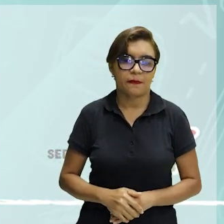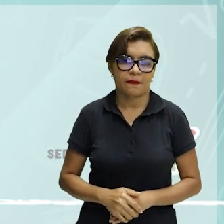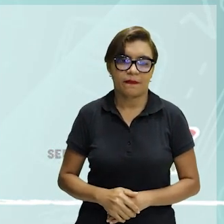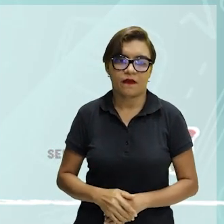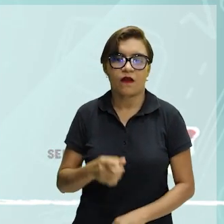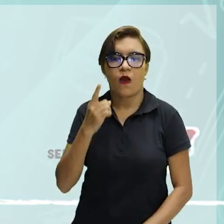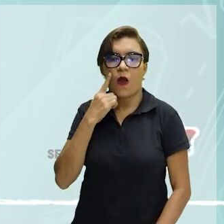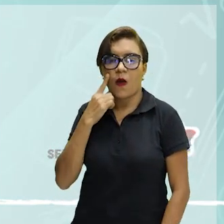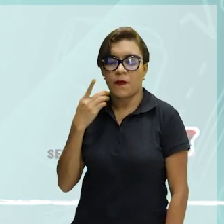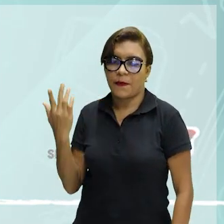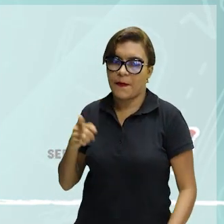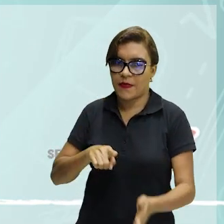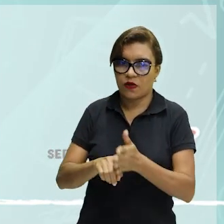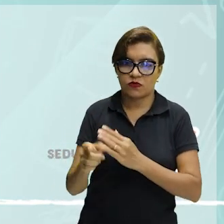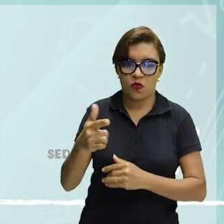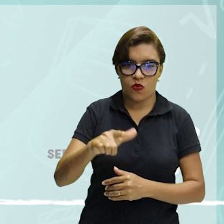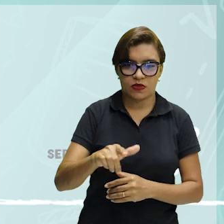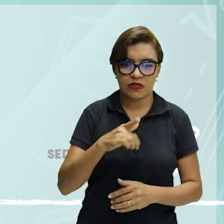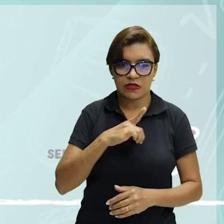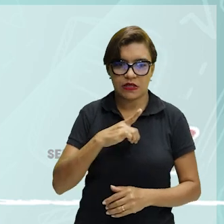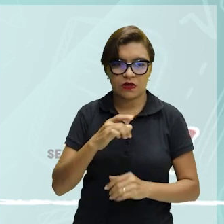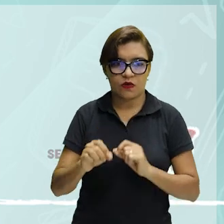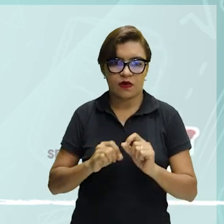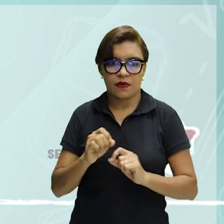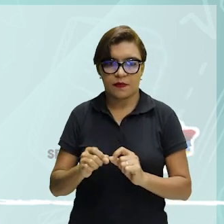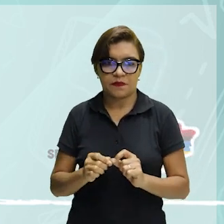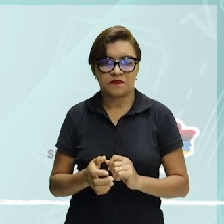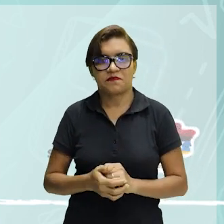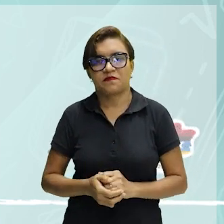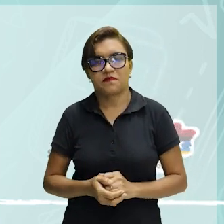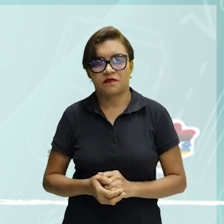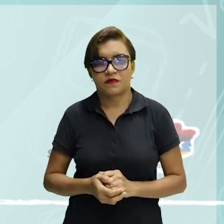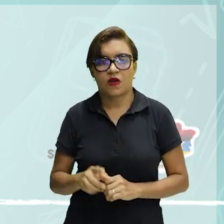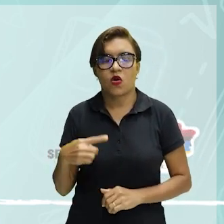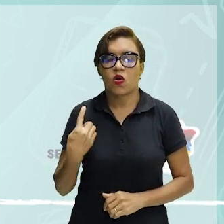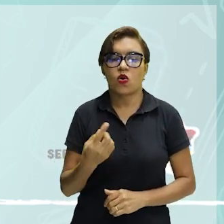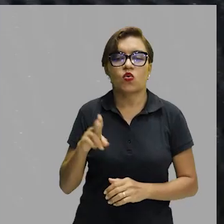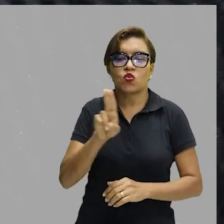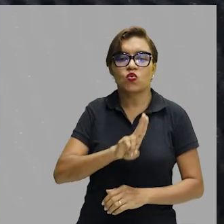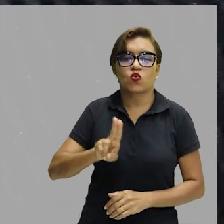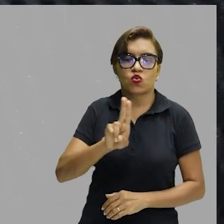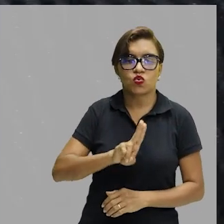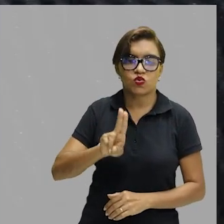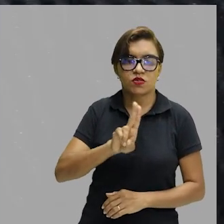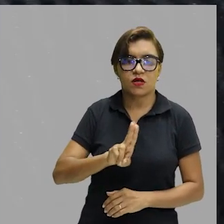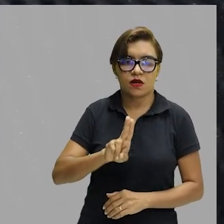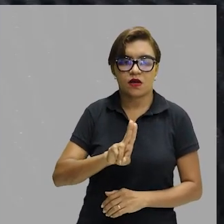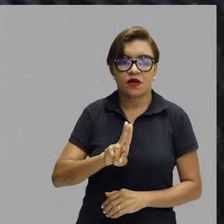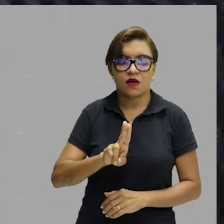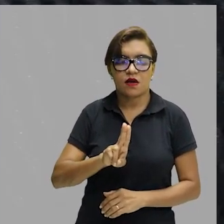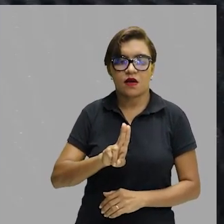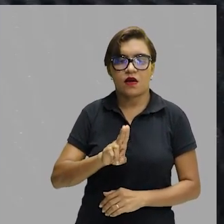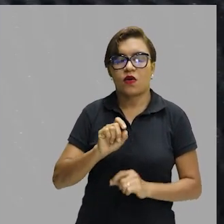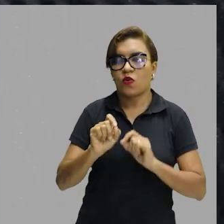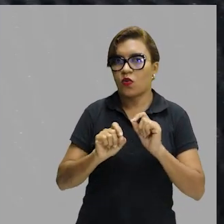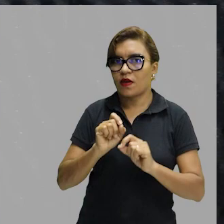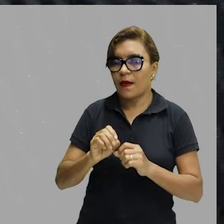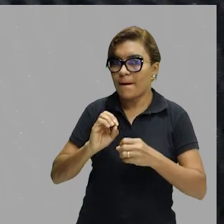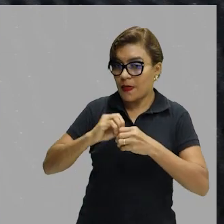Nas soluções iônicas, nós vamos utilizar o fator de Van Hoff, certo? Que vai nos dar a quantidade de